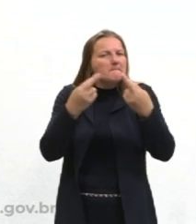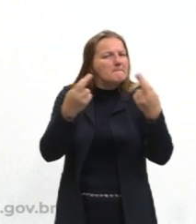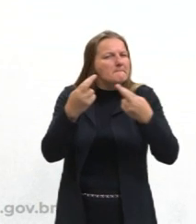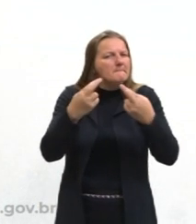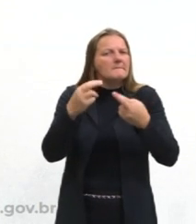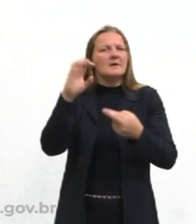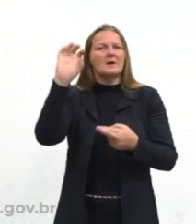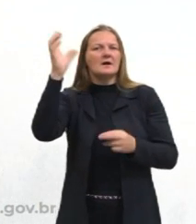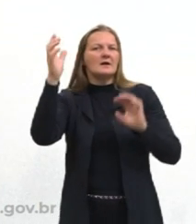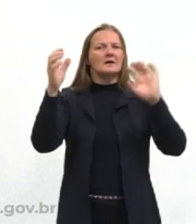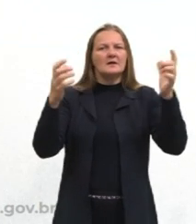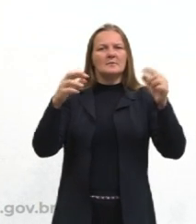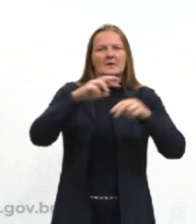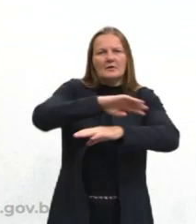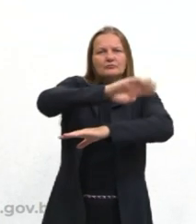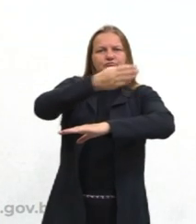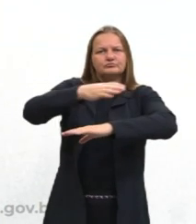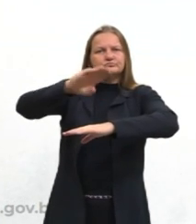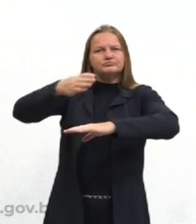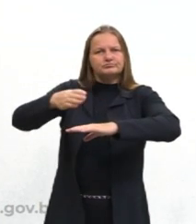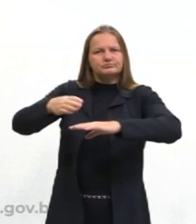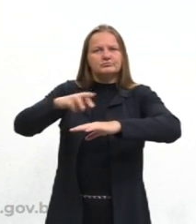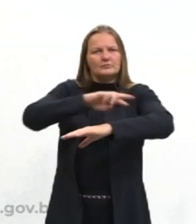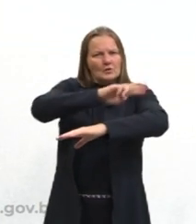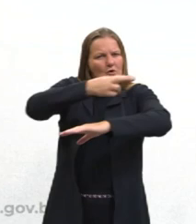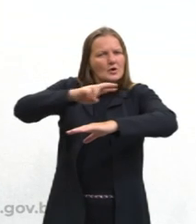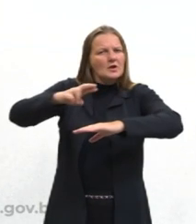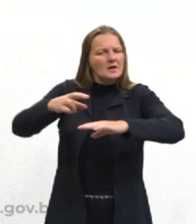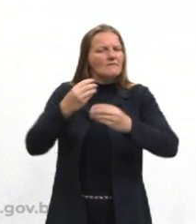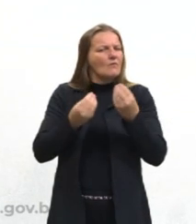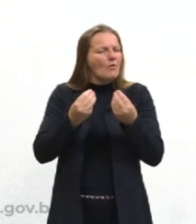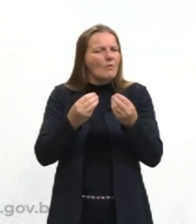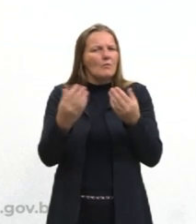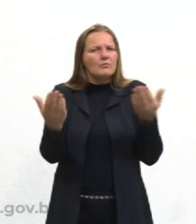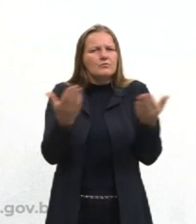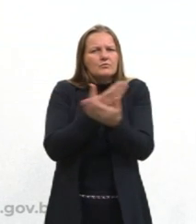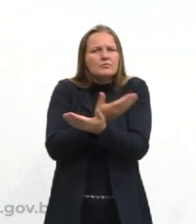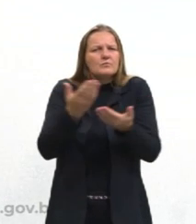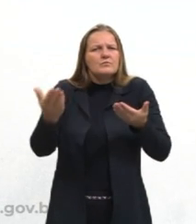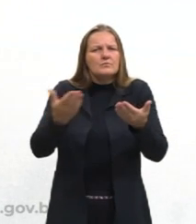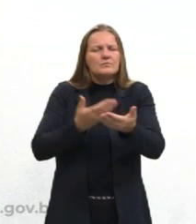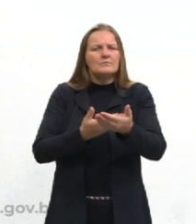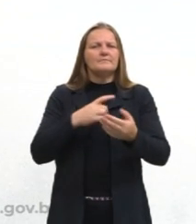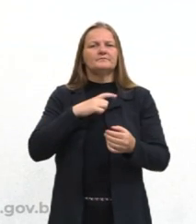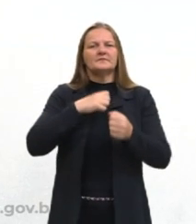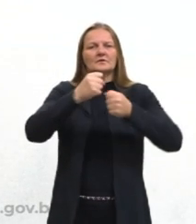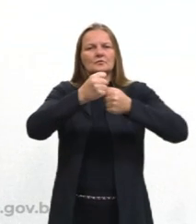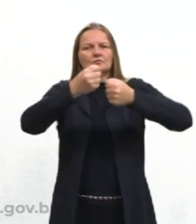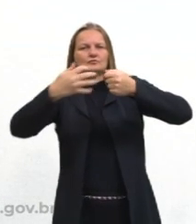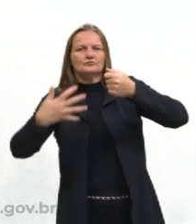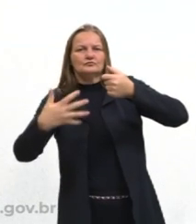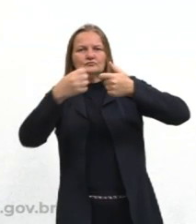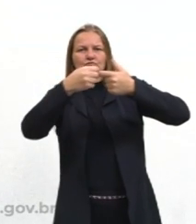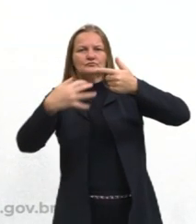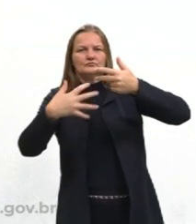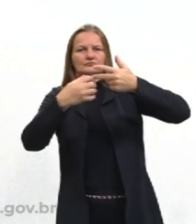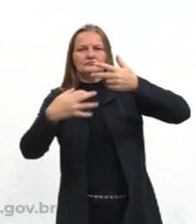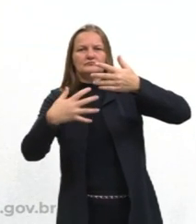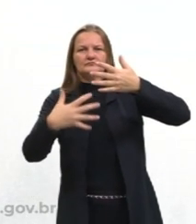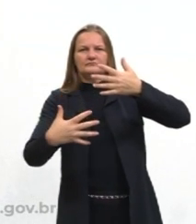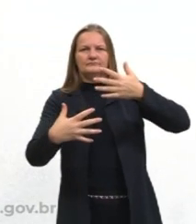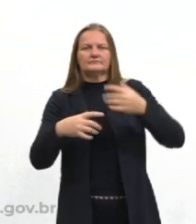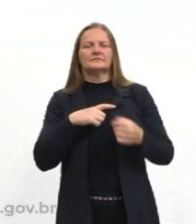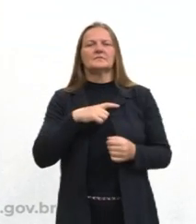principal da agonizado então ele vai ter alguns climas né a algumas subdivisões essas questões aí